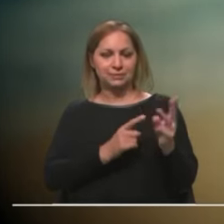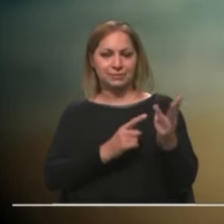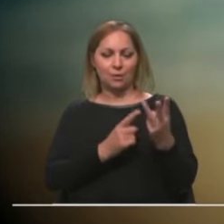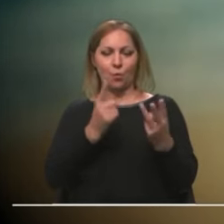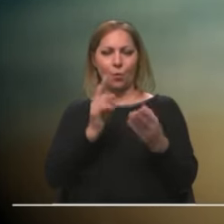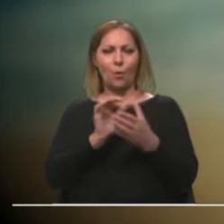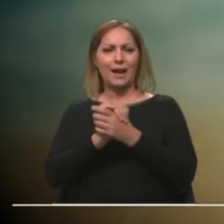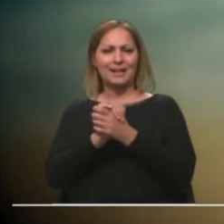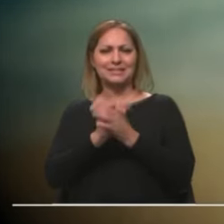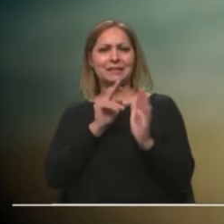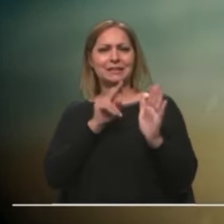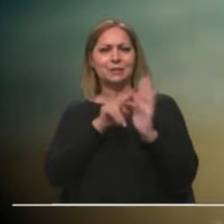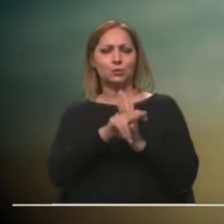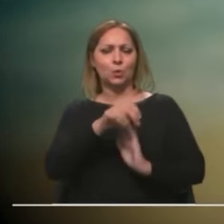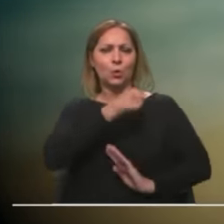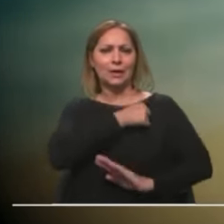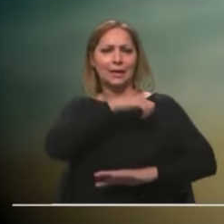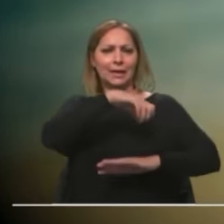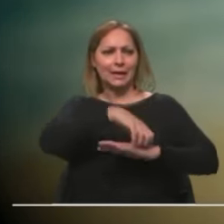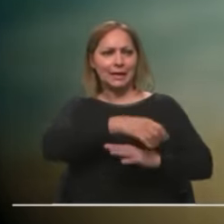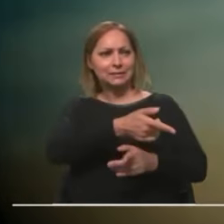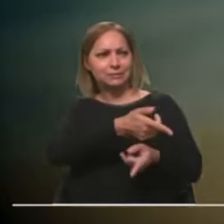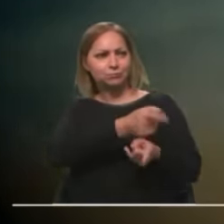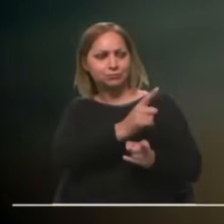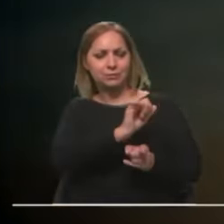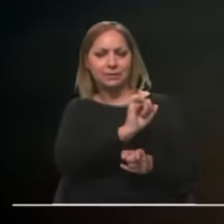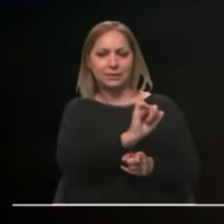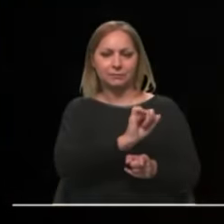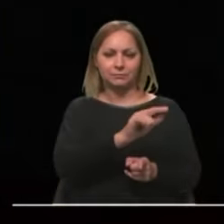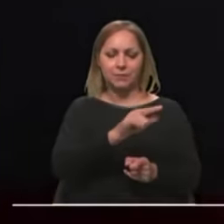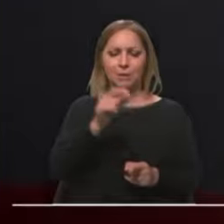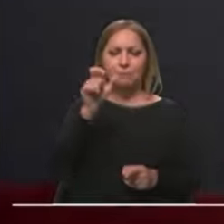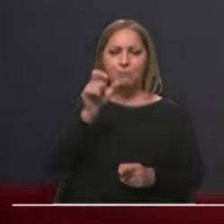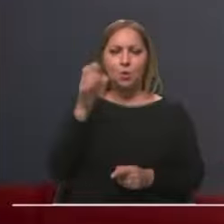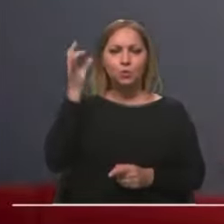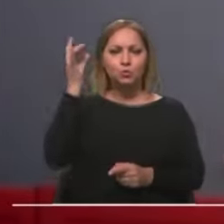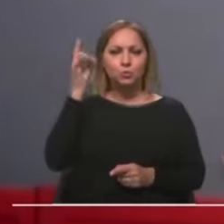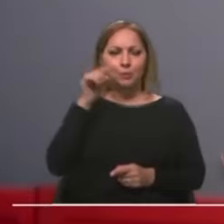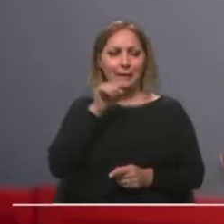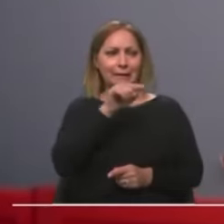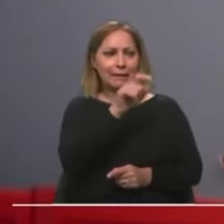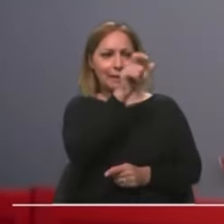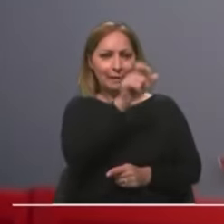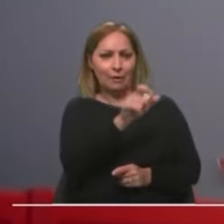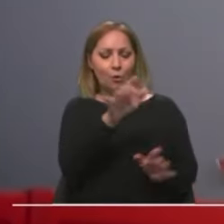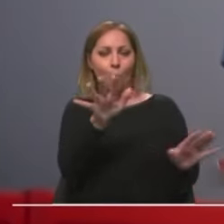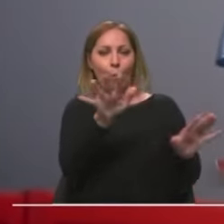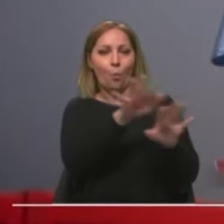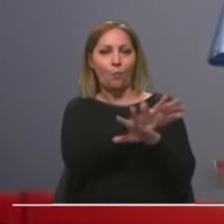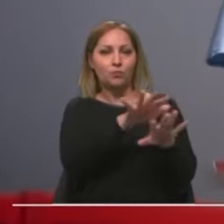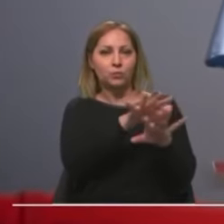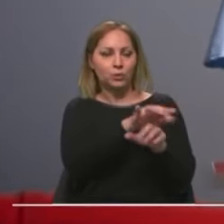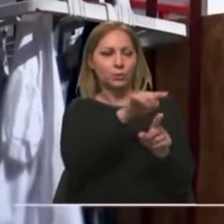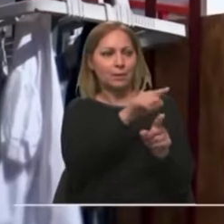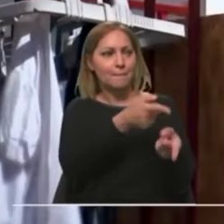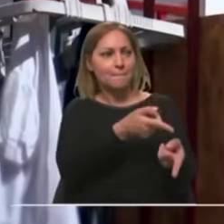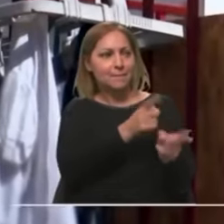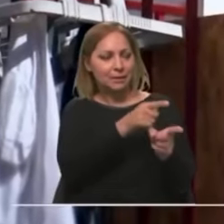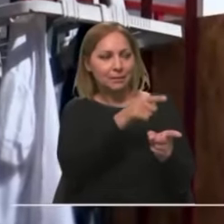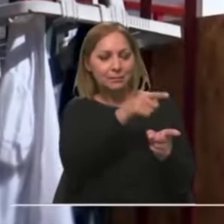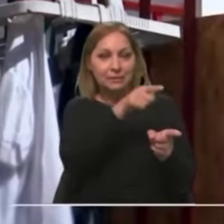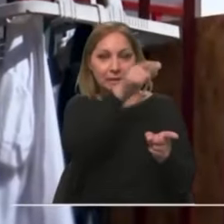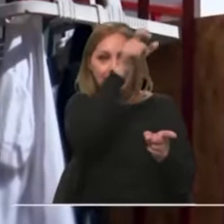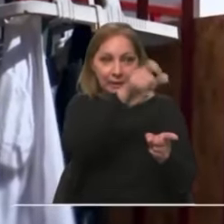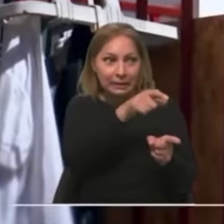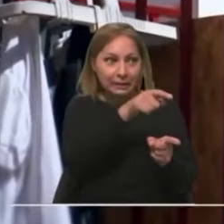invadiu a residência os suspeitos terão confundido o alvo e Alisson terá sido morto por engano